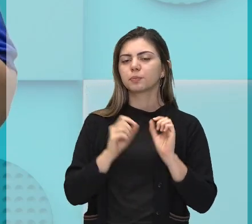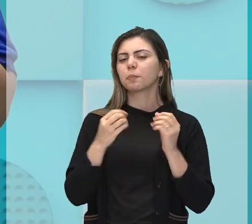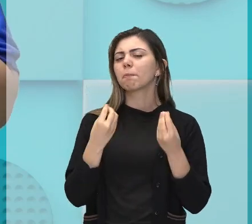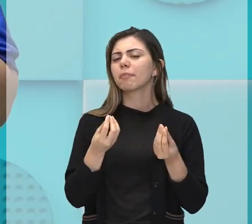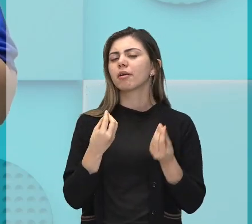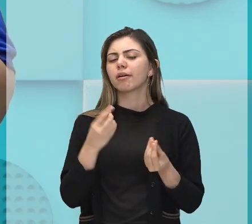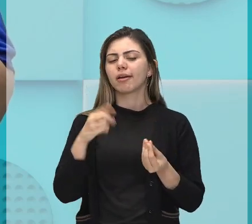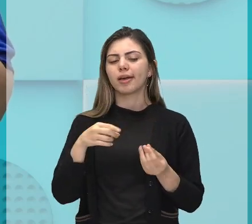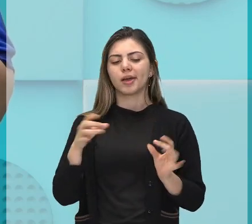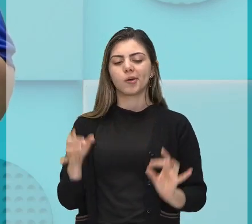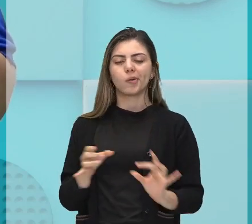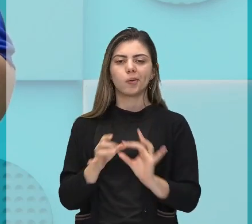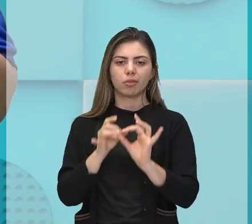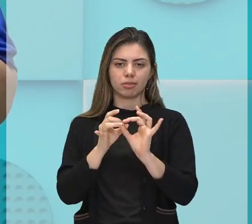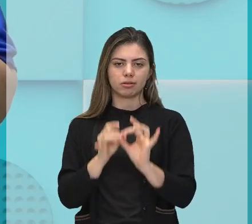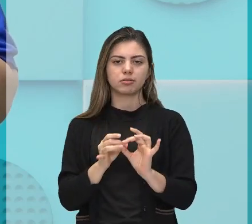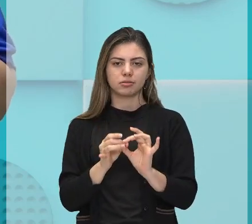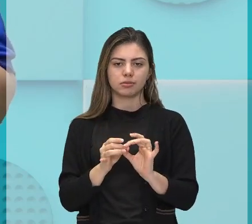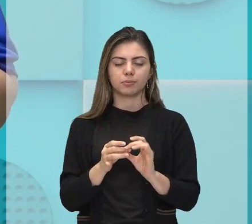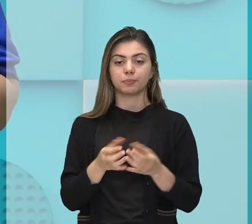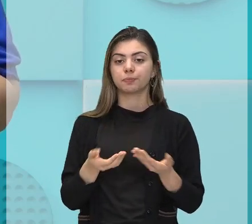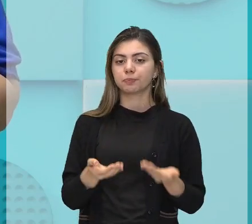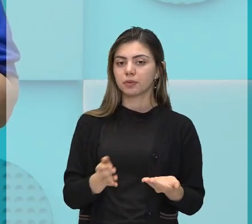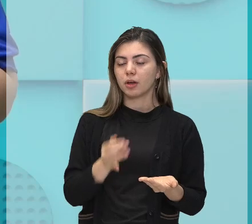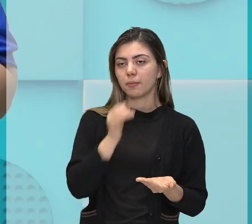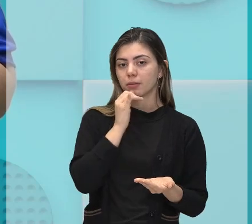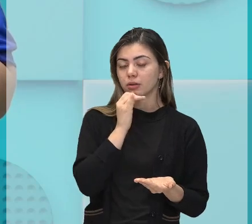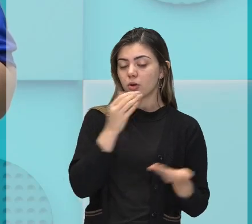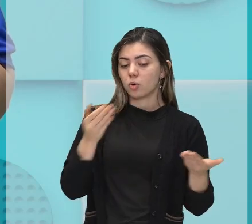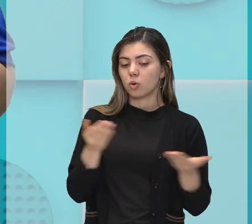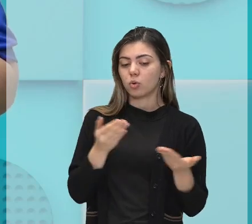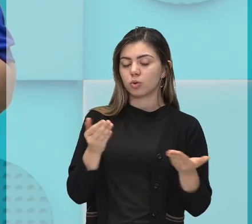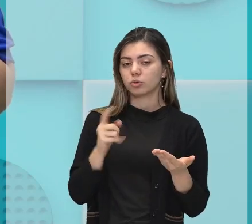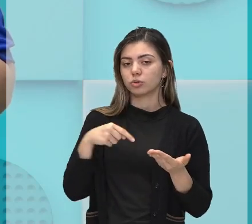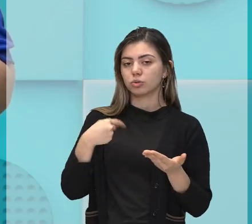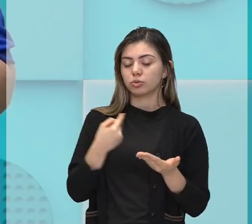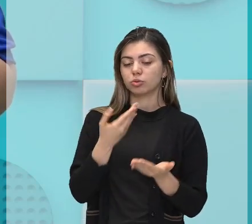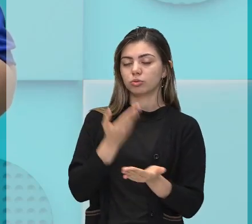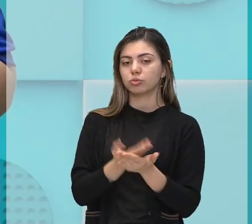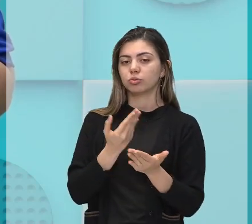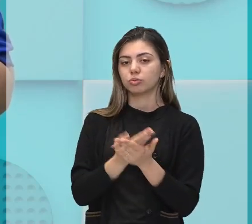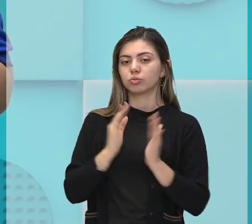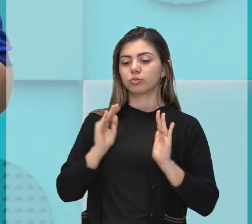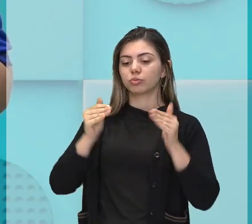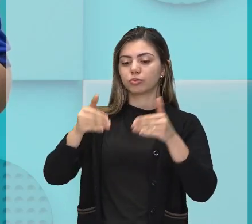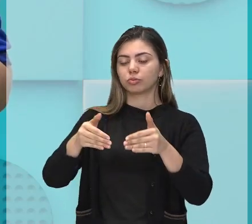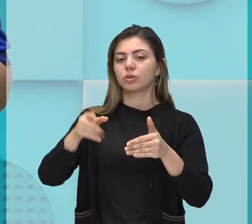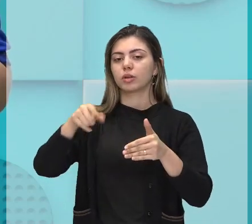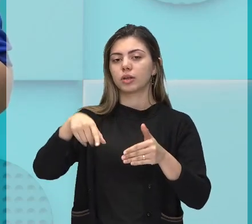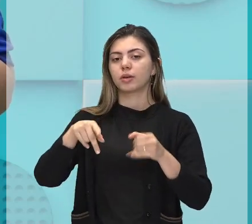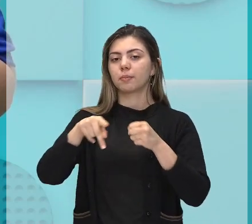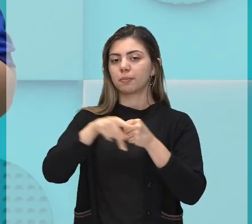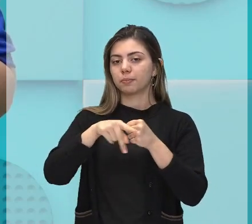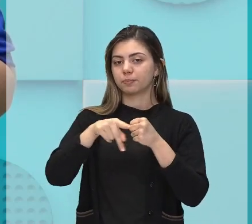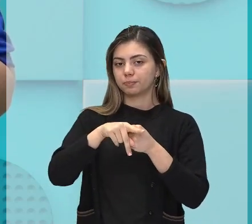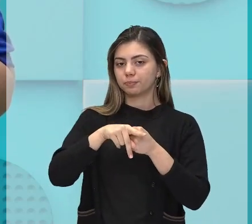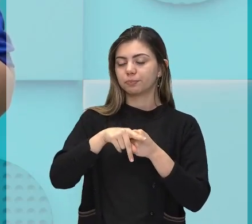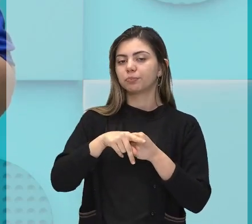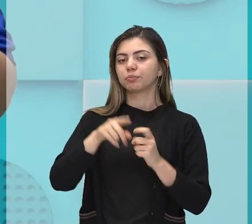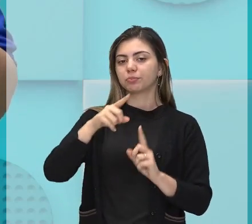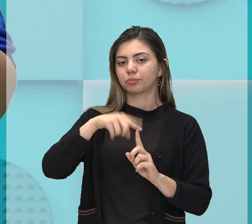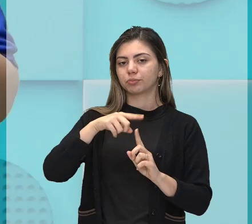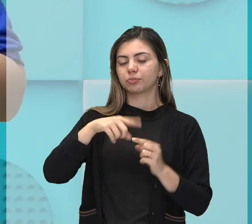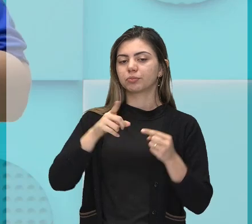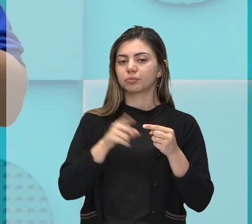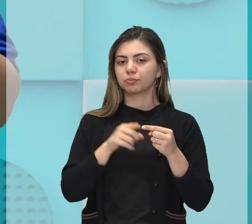fazer conexões. No caso de hoje, nós vamos trabalhar com os pronomes